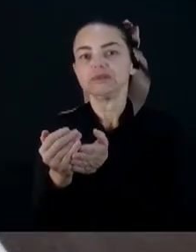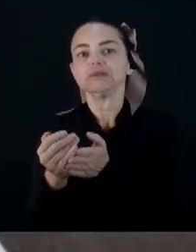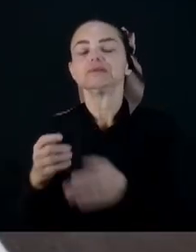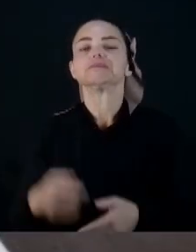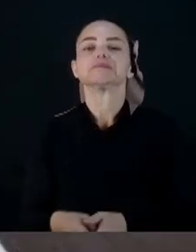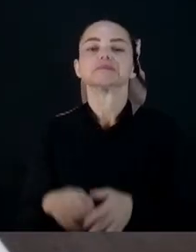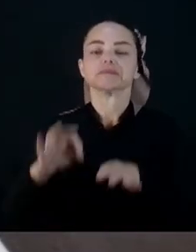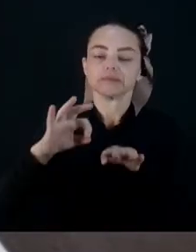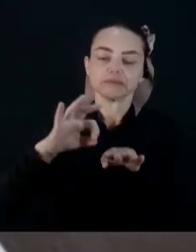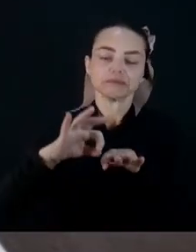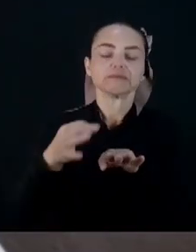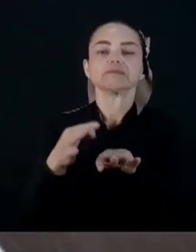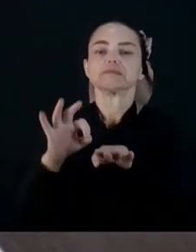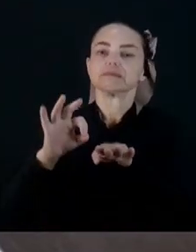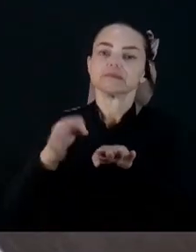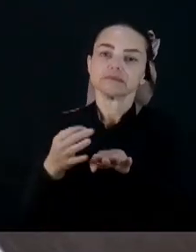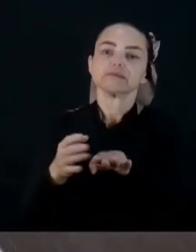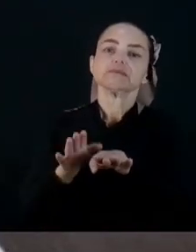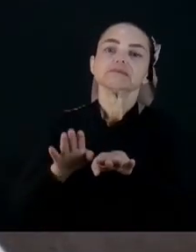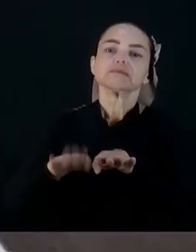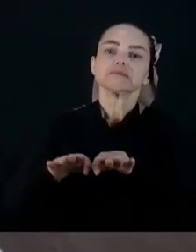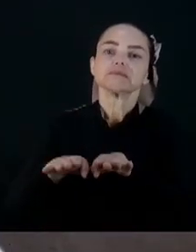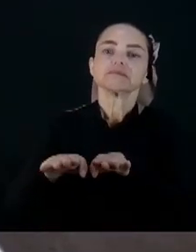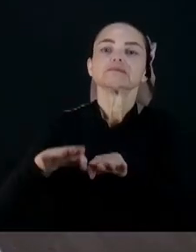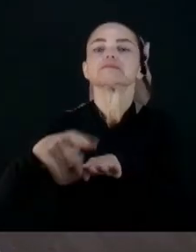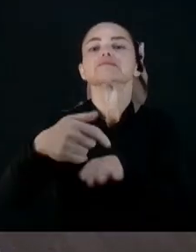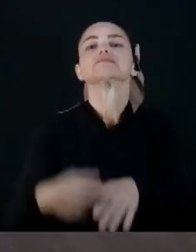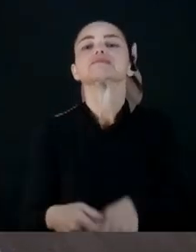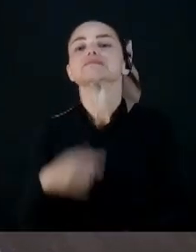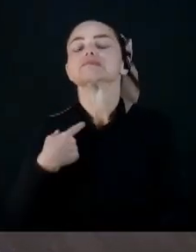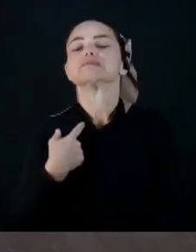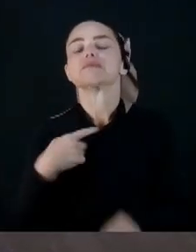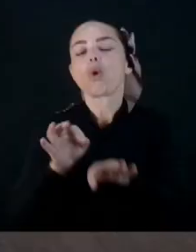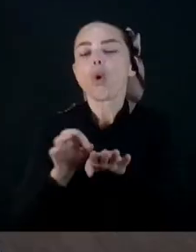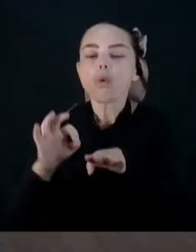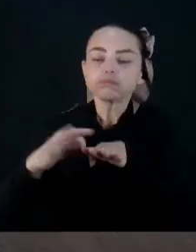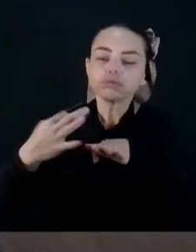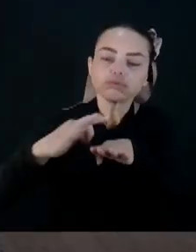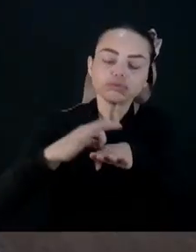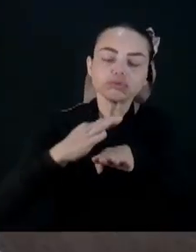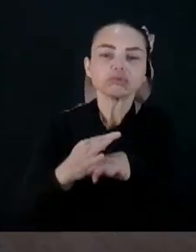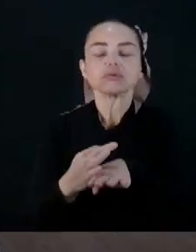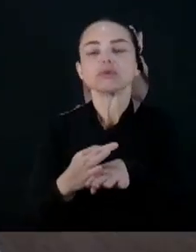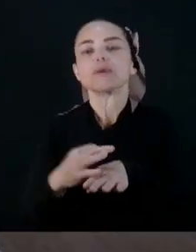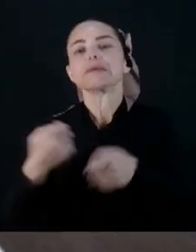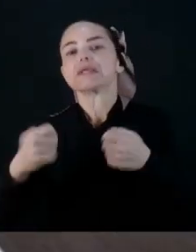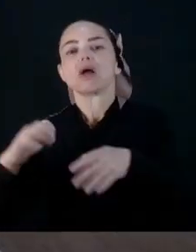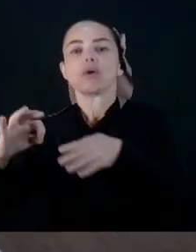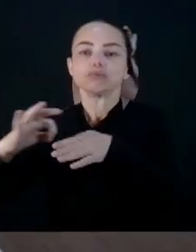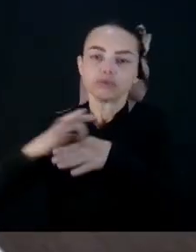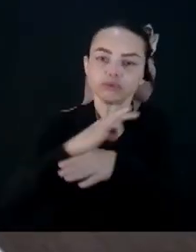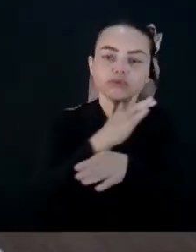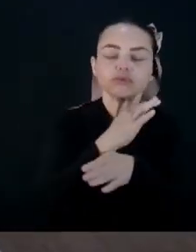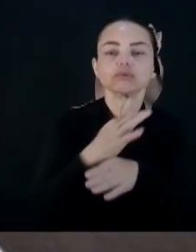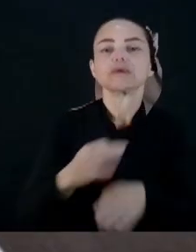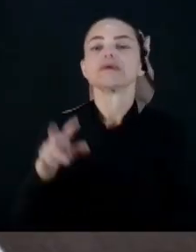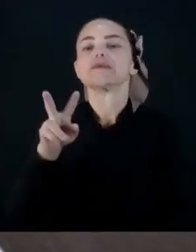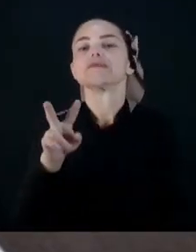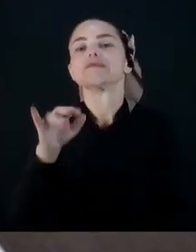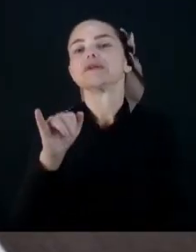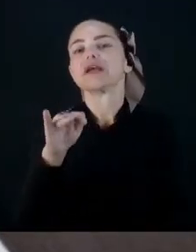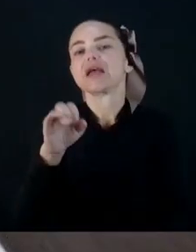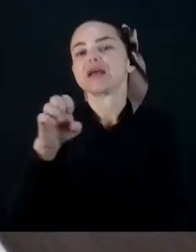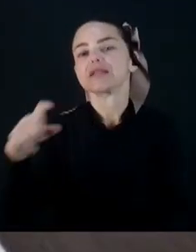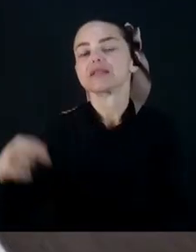retas, costuras curvas e a gente já parte para uma peça que não precisa usar zíper, não precisa usar viés. Ele é só a costura